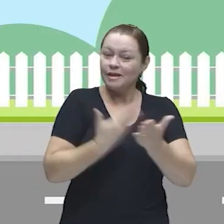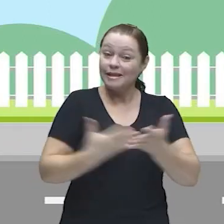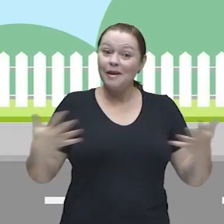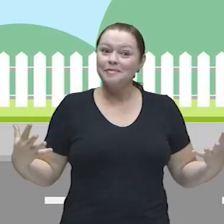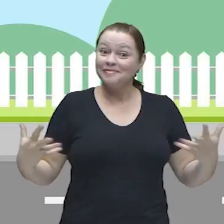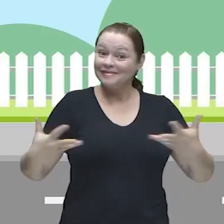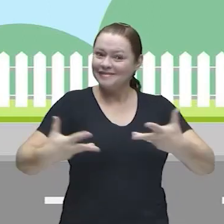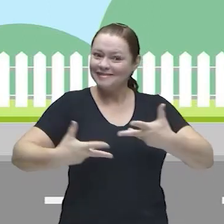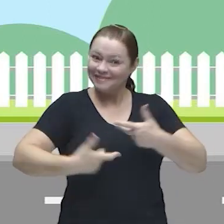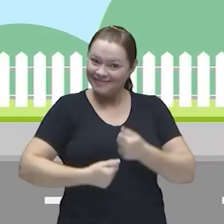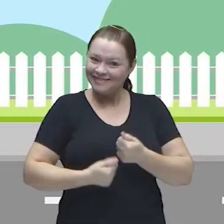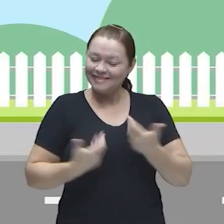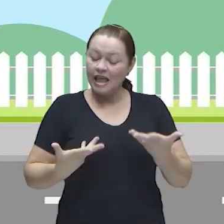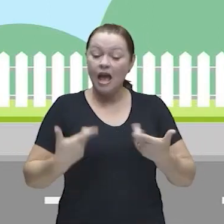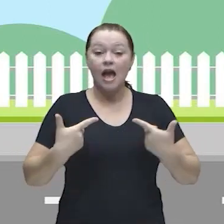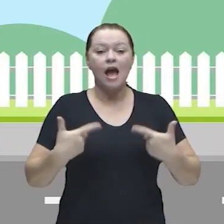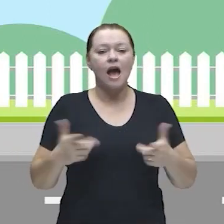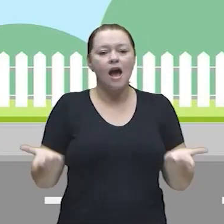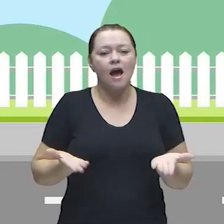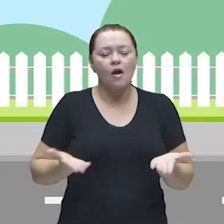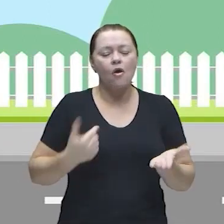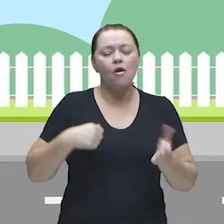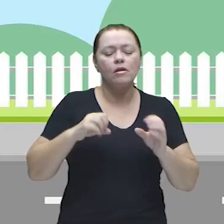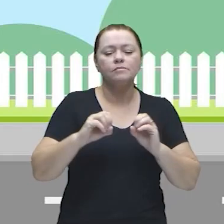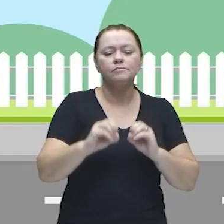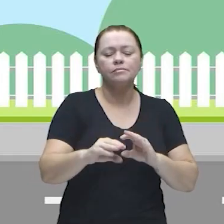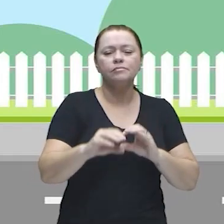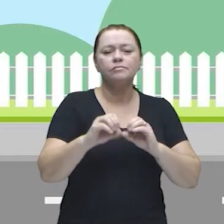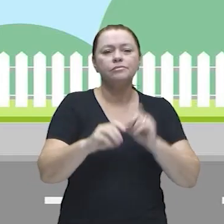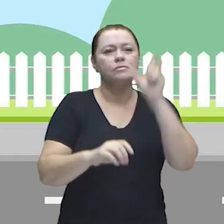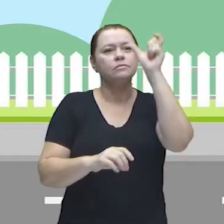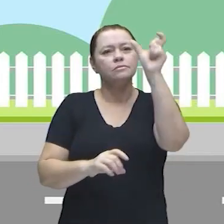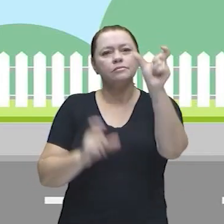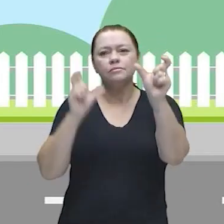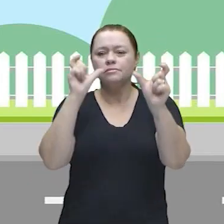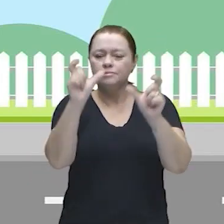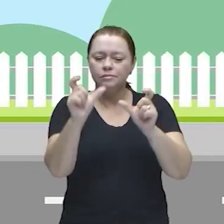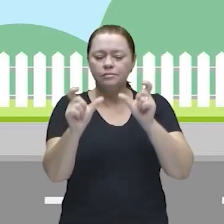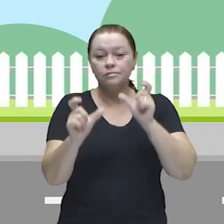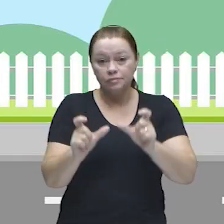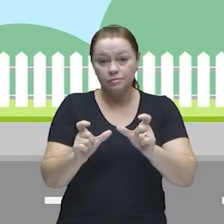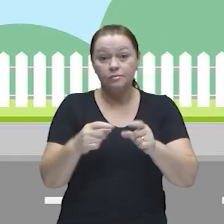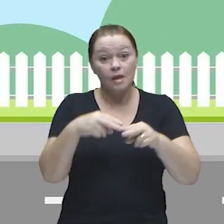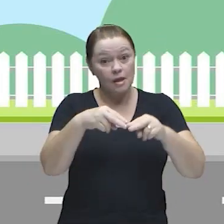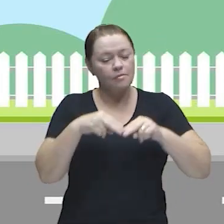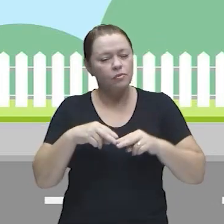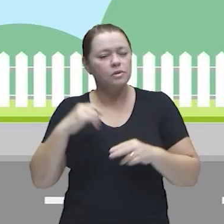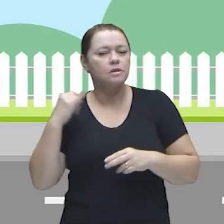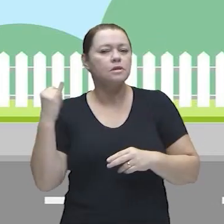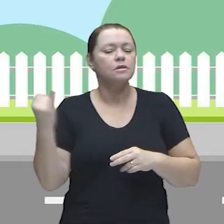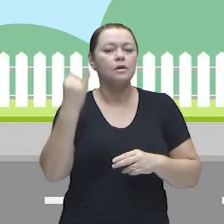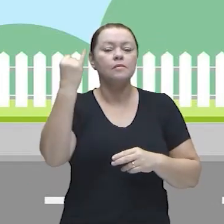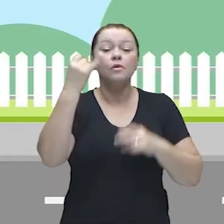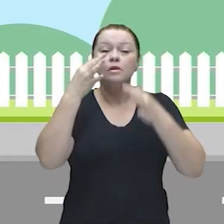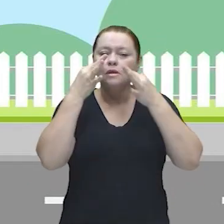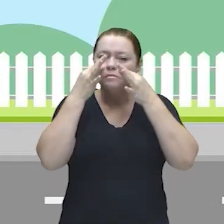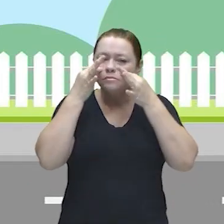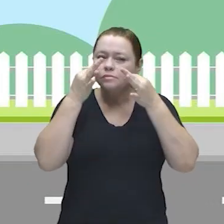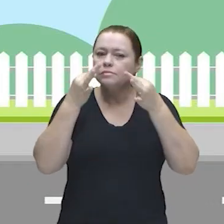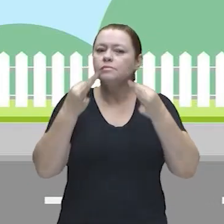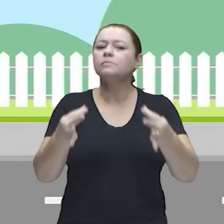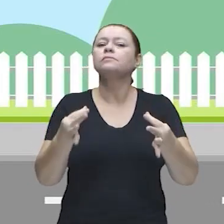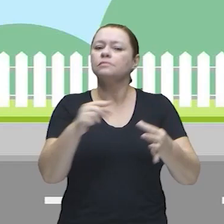vamos trabalhar algumas palavrinhas desse texto. Então é importante que você preste bastante